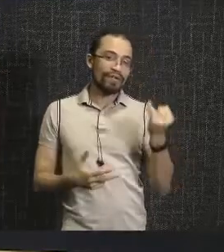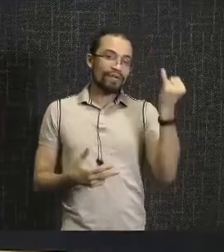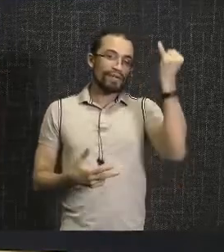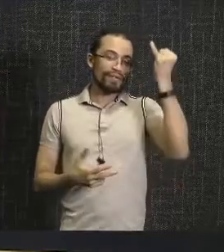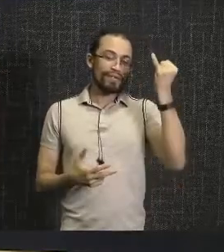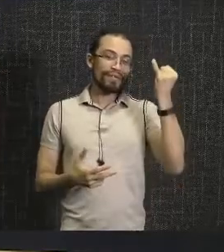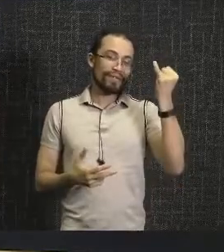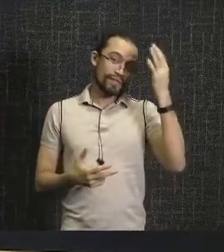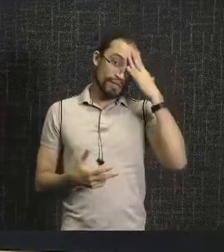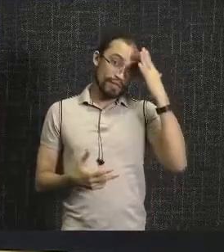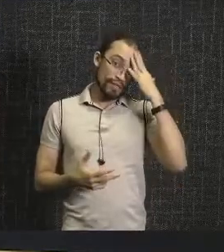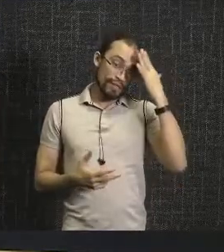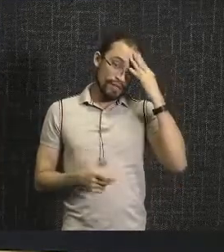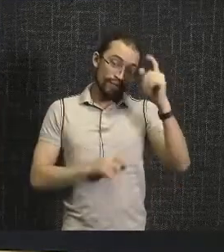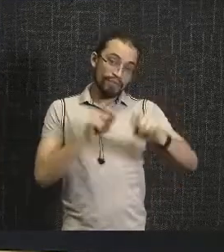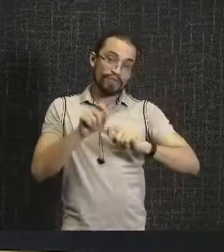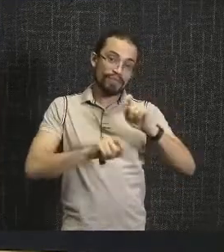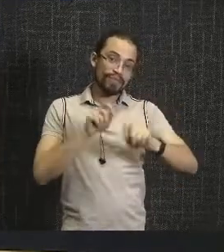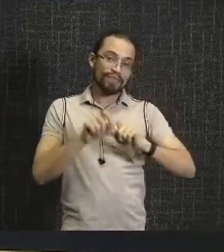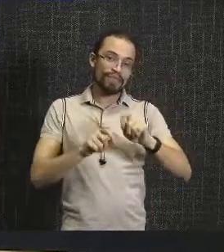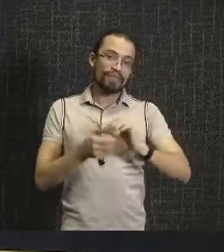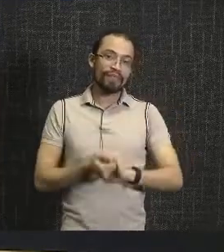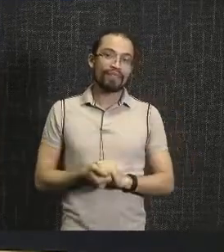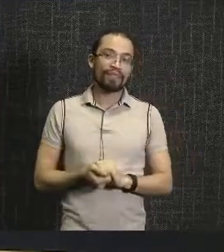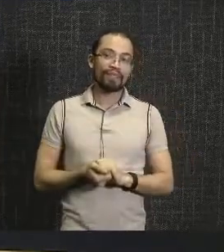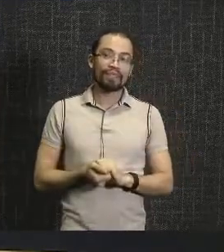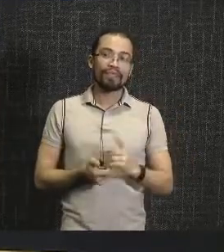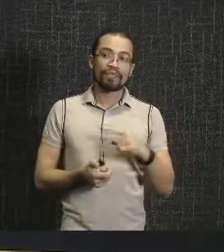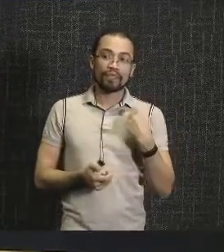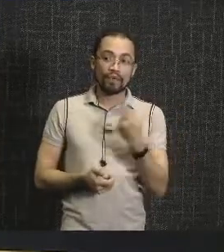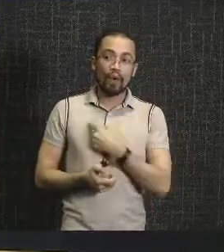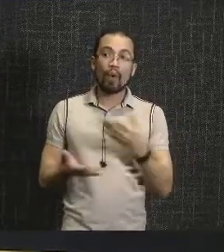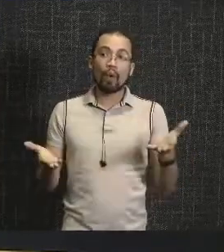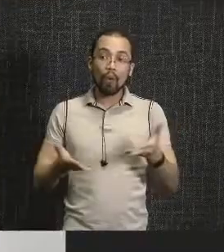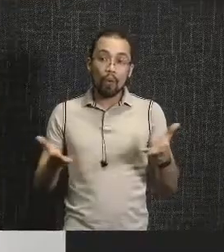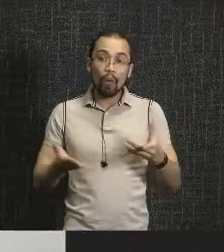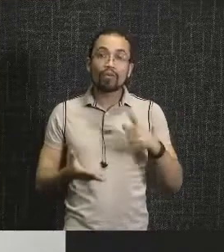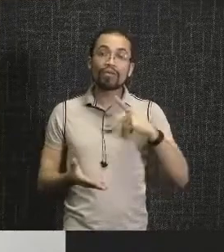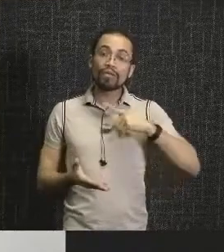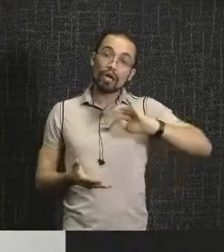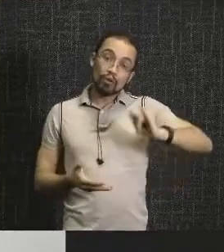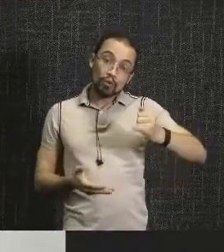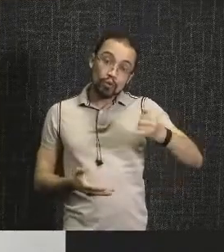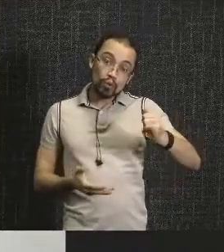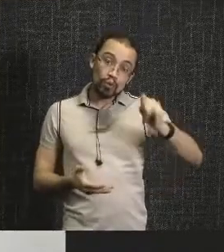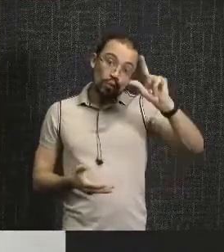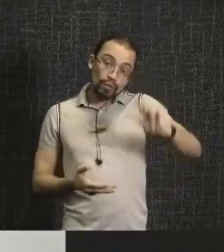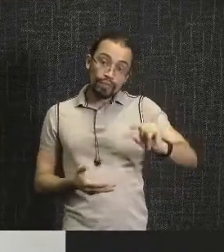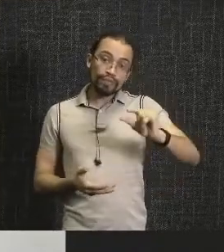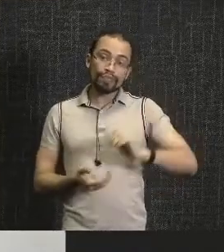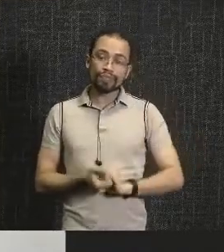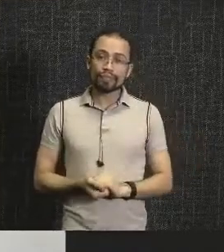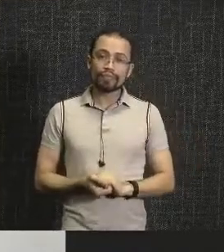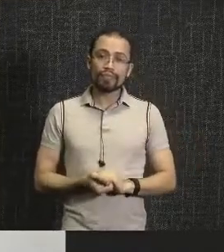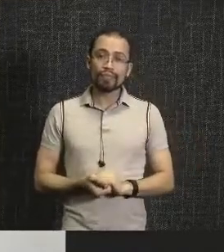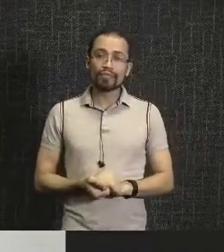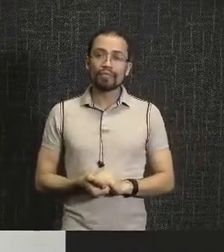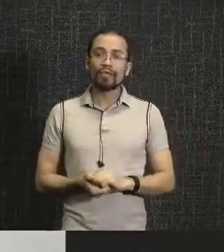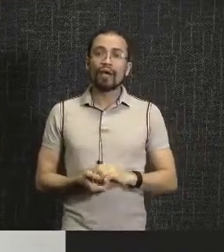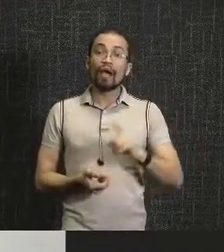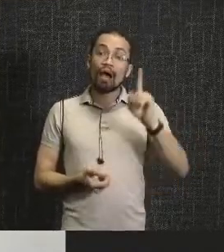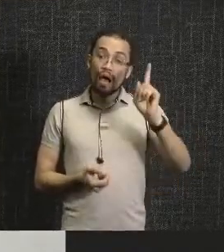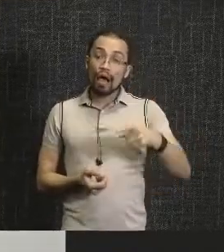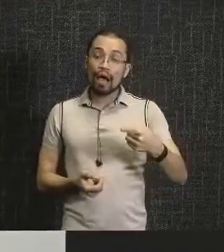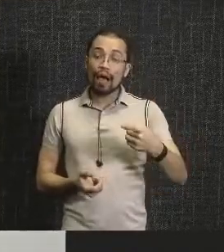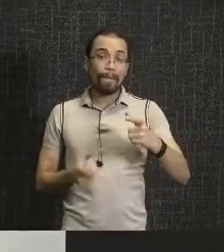de macroeconomia, a gente chegou num nível de taxa de juros muito baixo, o maior nível de taxa de juros da história